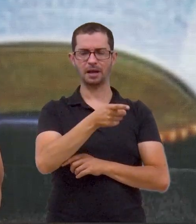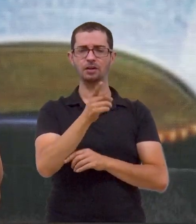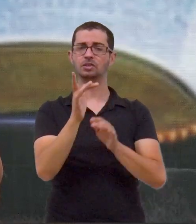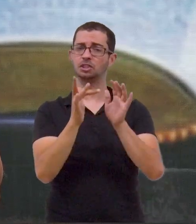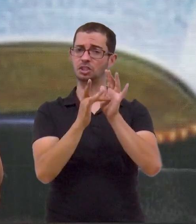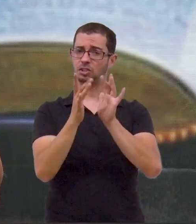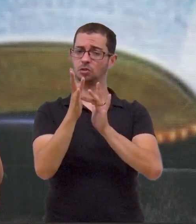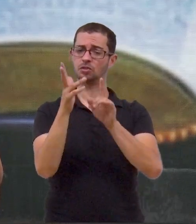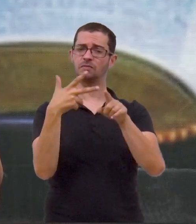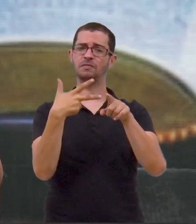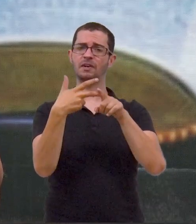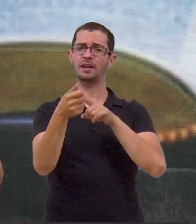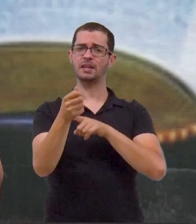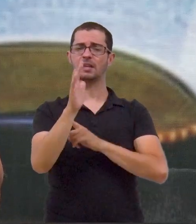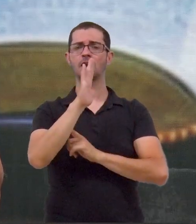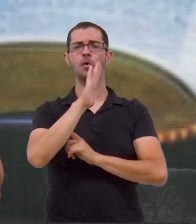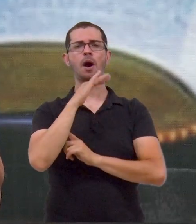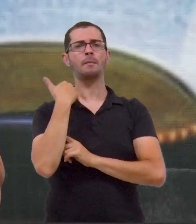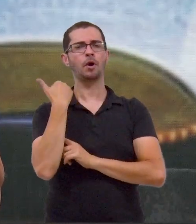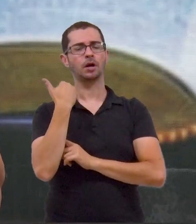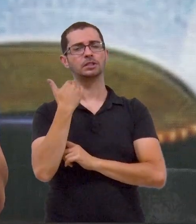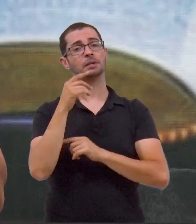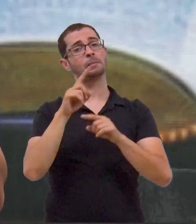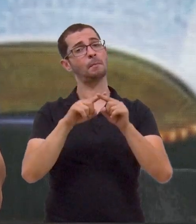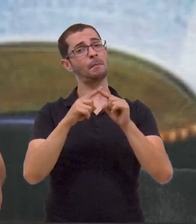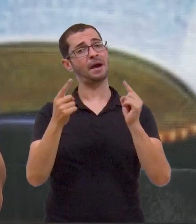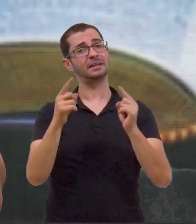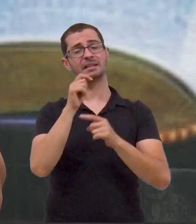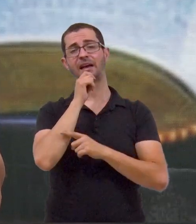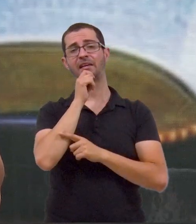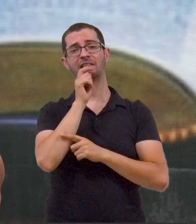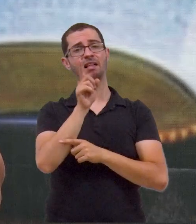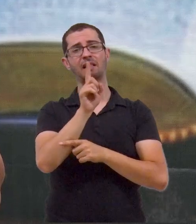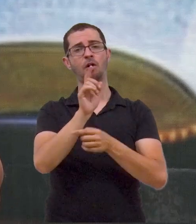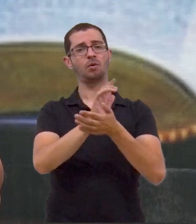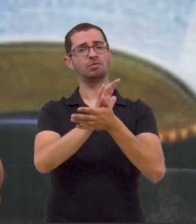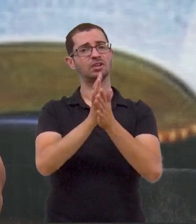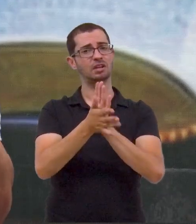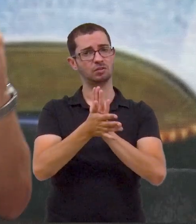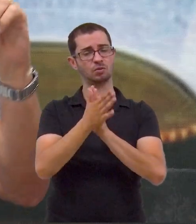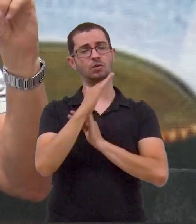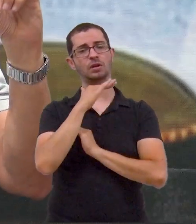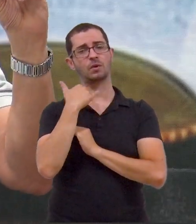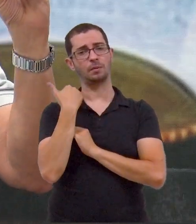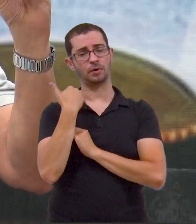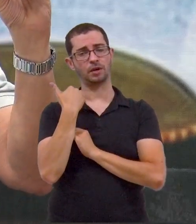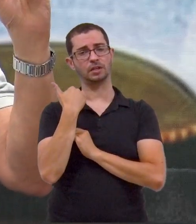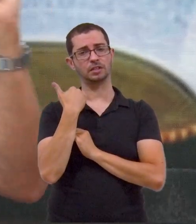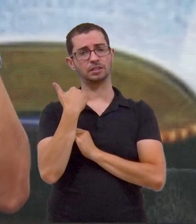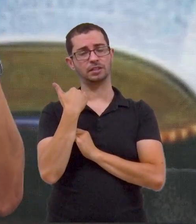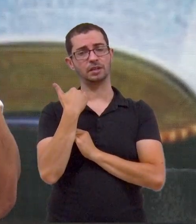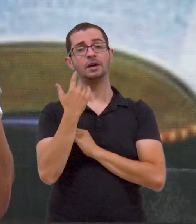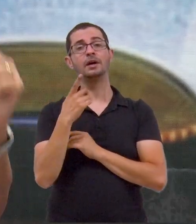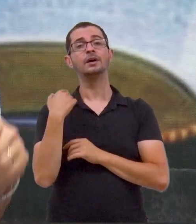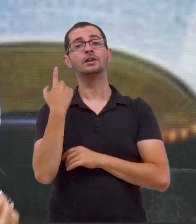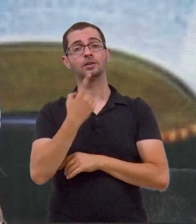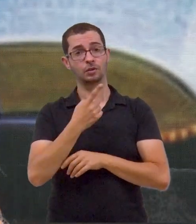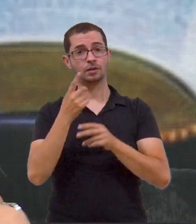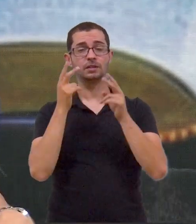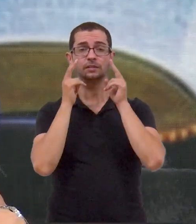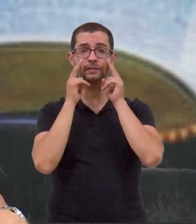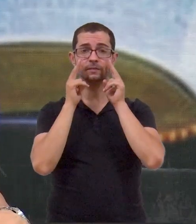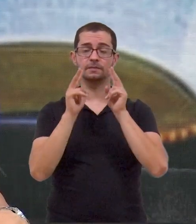venceu a morte, mas ainda não destruiu a morte. Não vemos todas as coisas a ele sujeitas. Vemos,